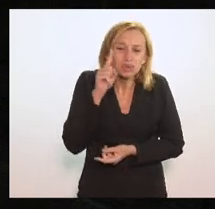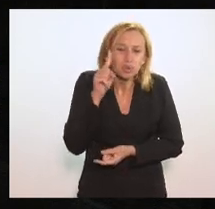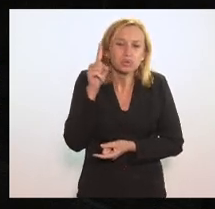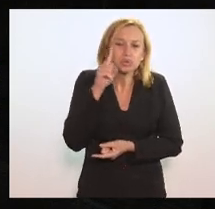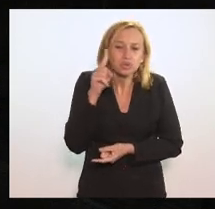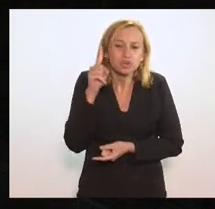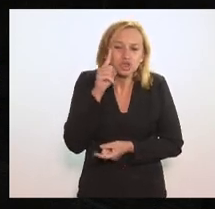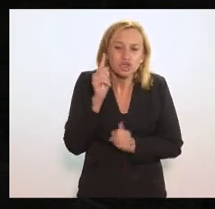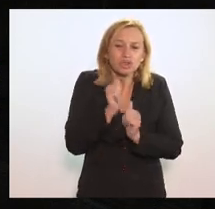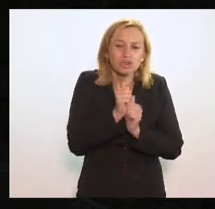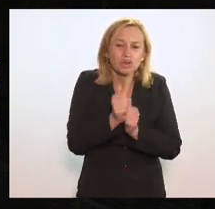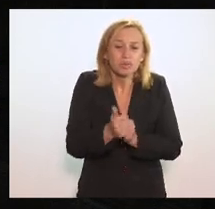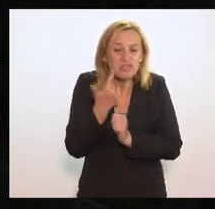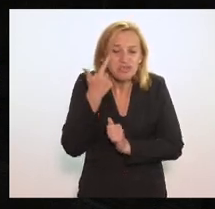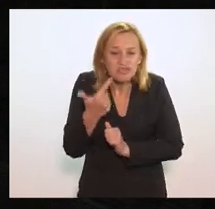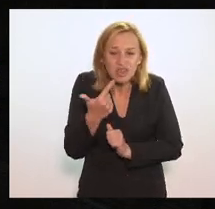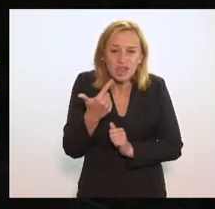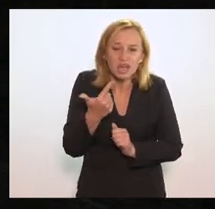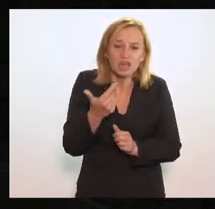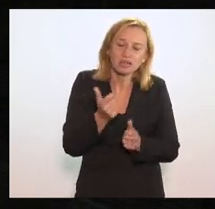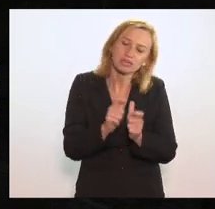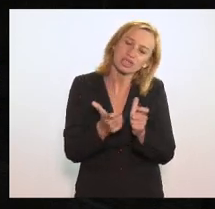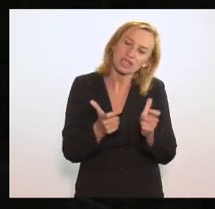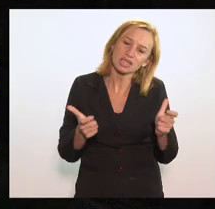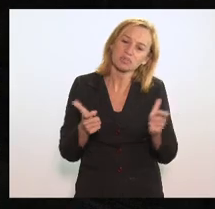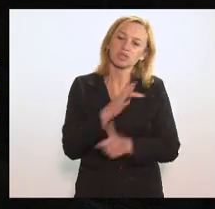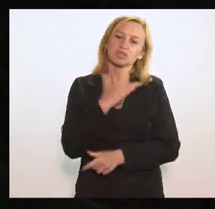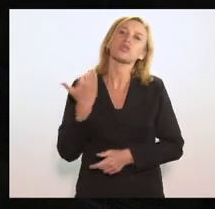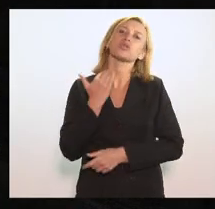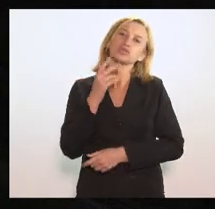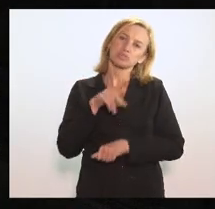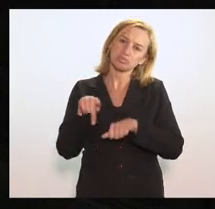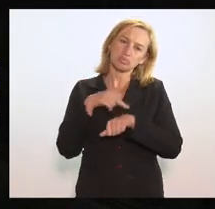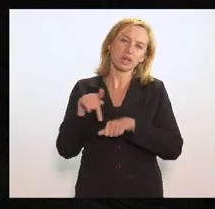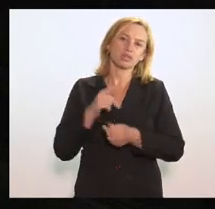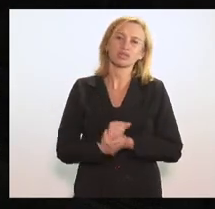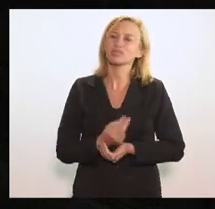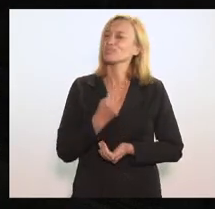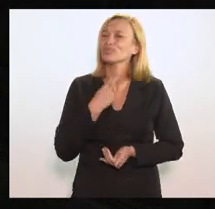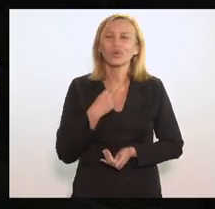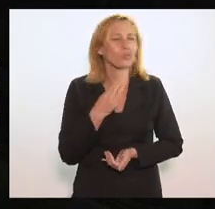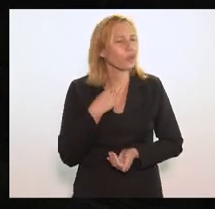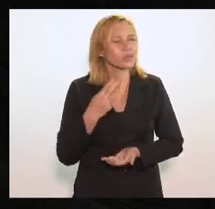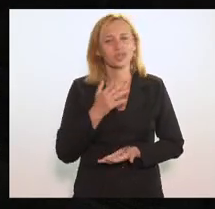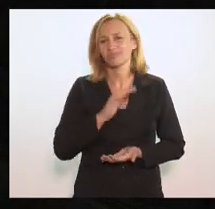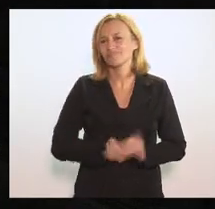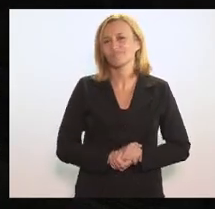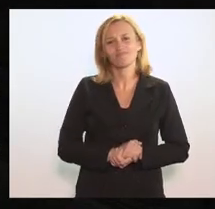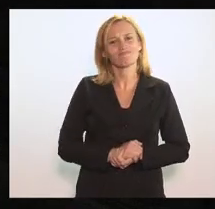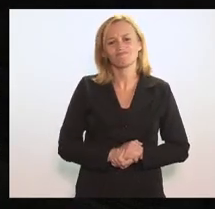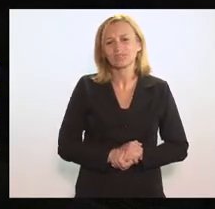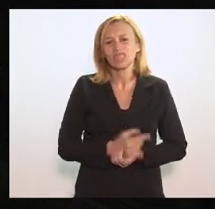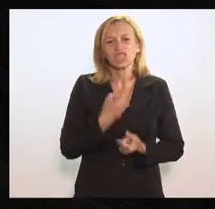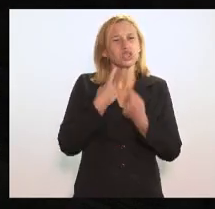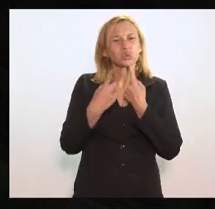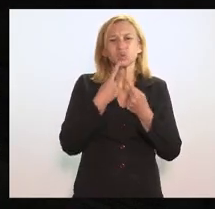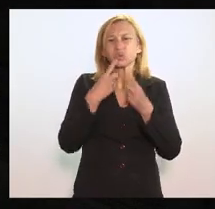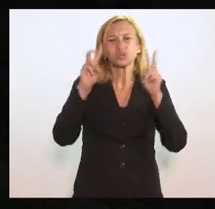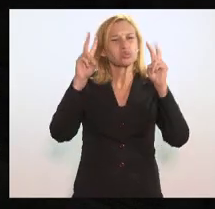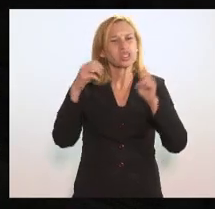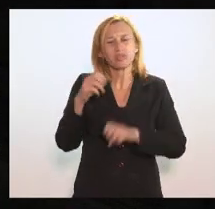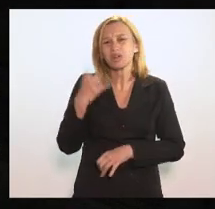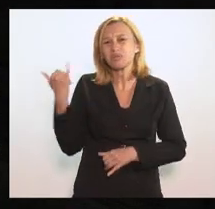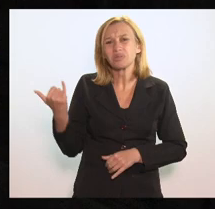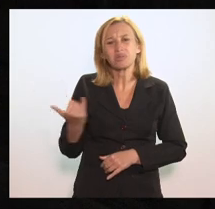gente acompanha e vê dos mortos do nosso país. Não podemos mais discutir um tema tão